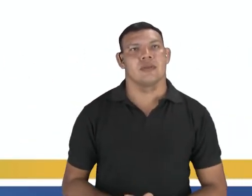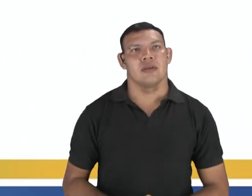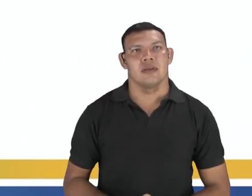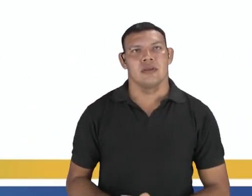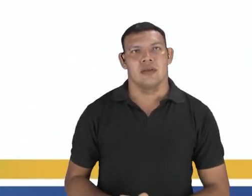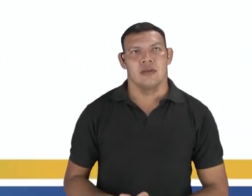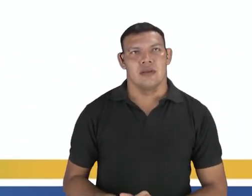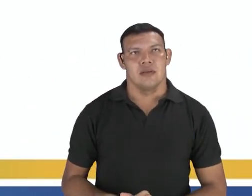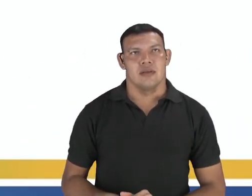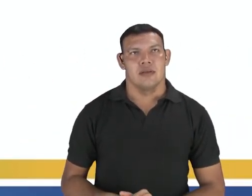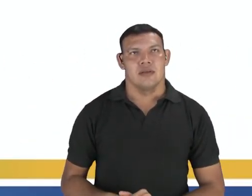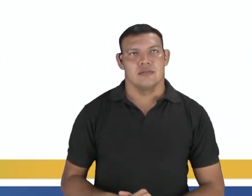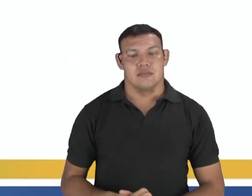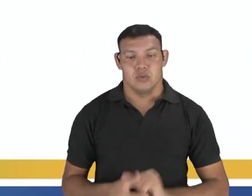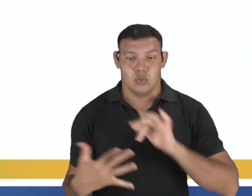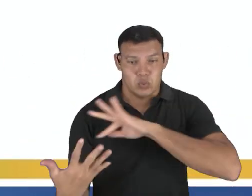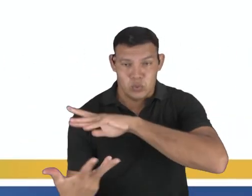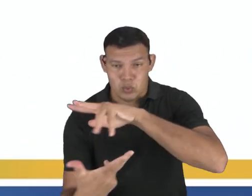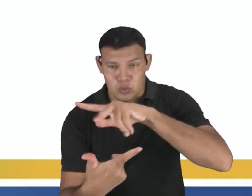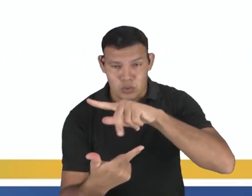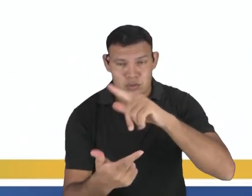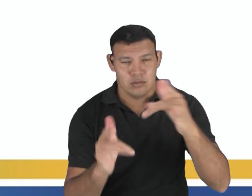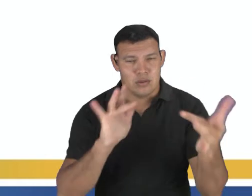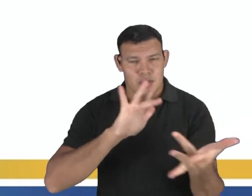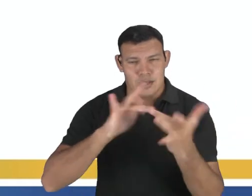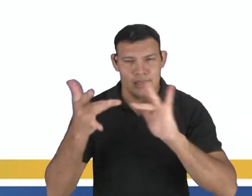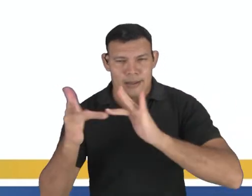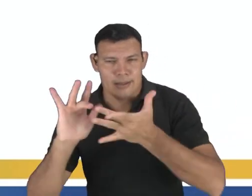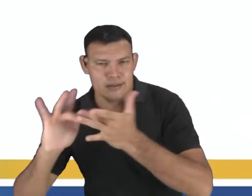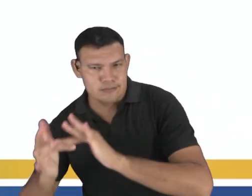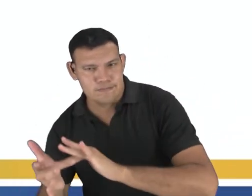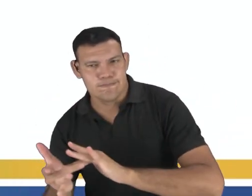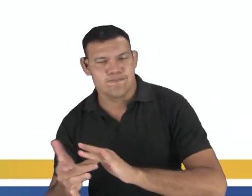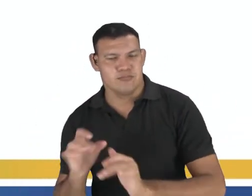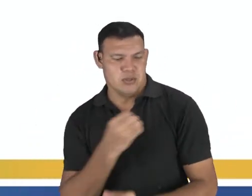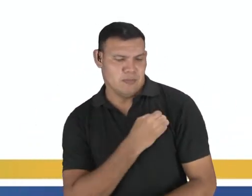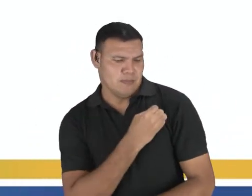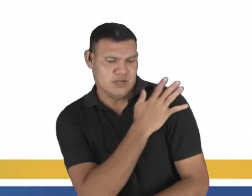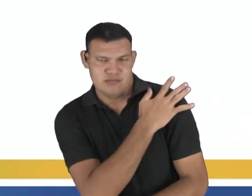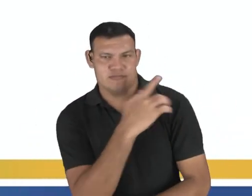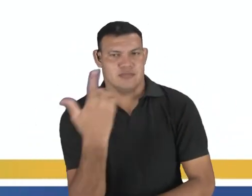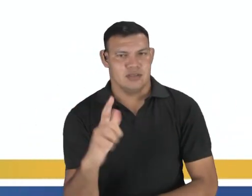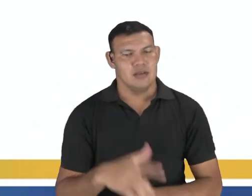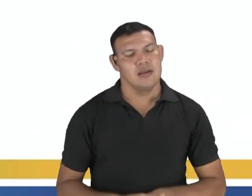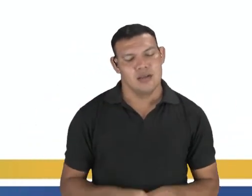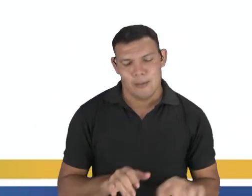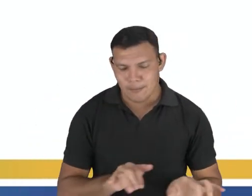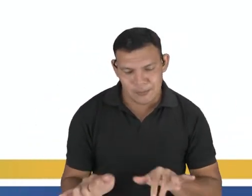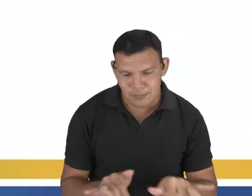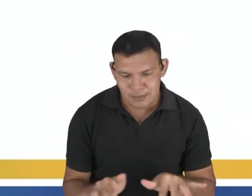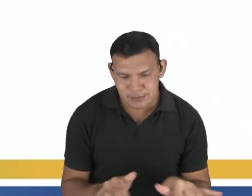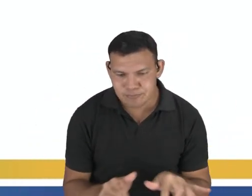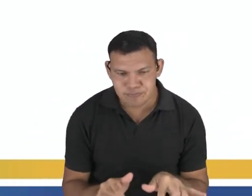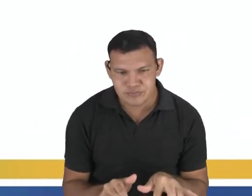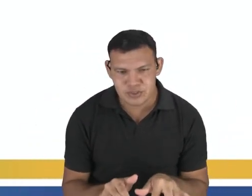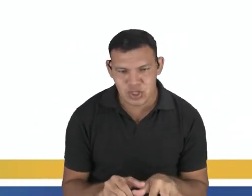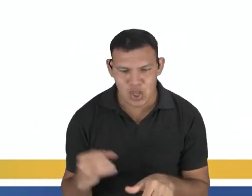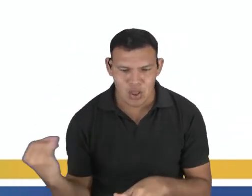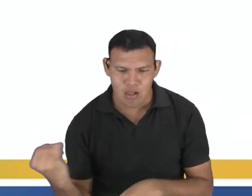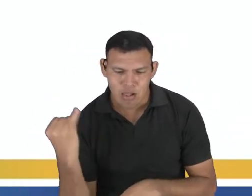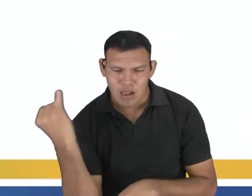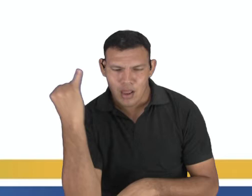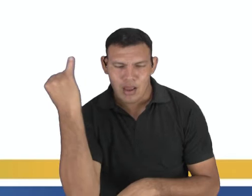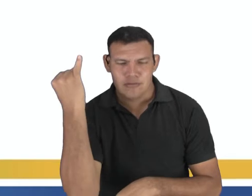Vamos na tirinha. Vamos lá. No mundo conectado não há preconceitos. Sou alto, loiro